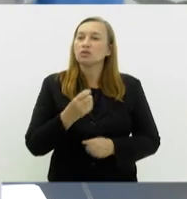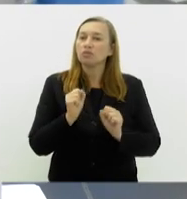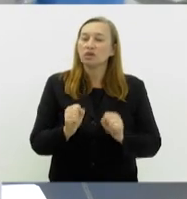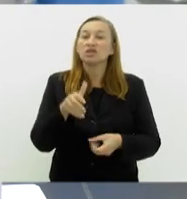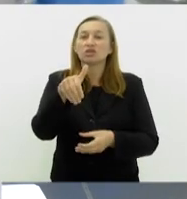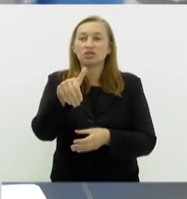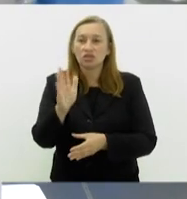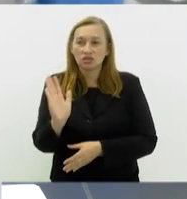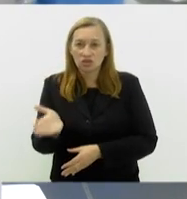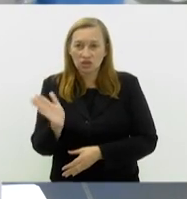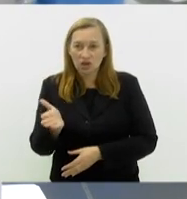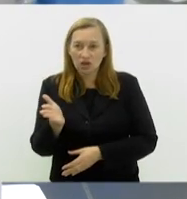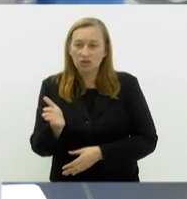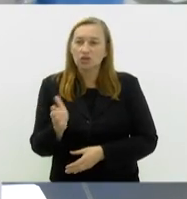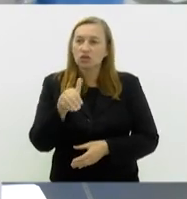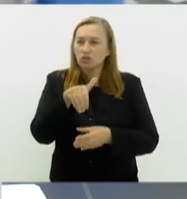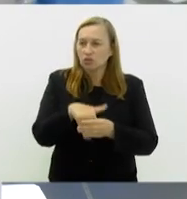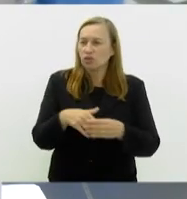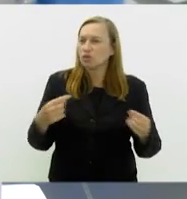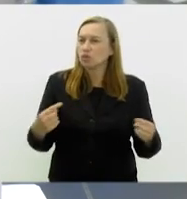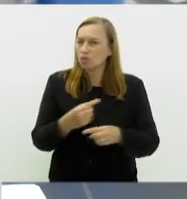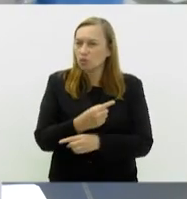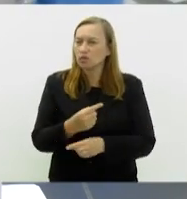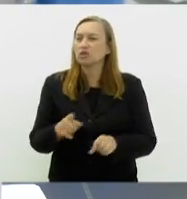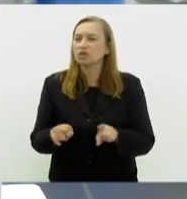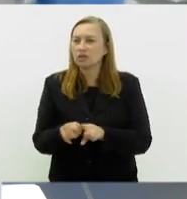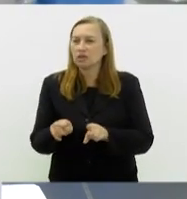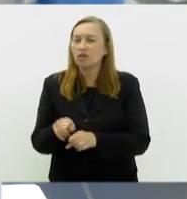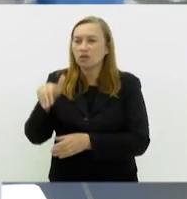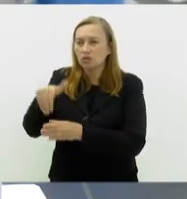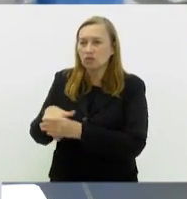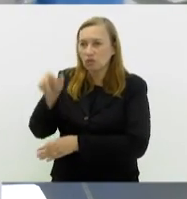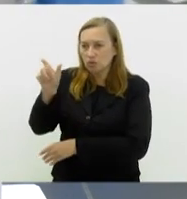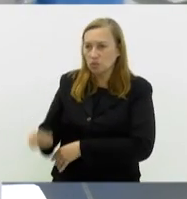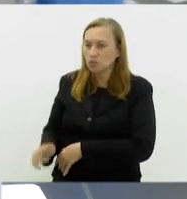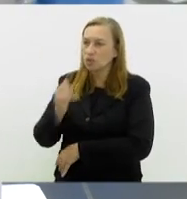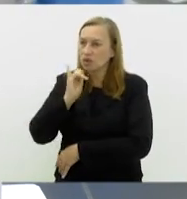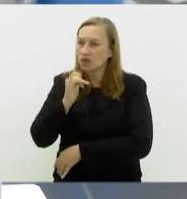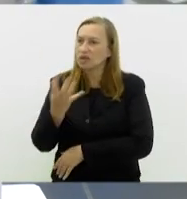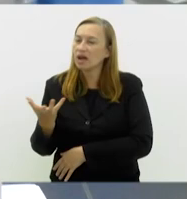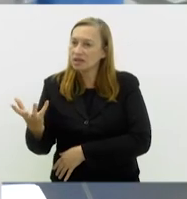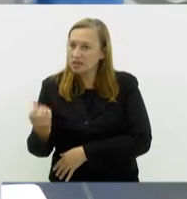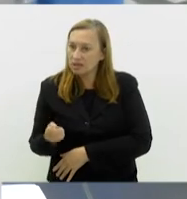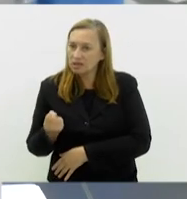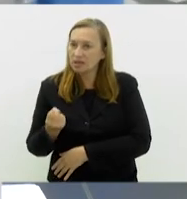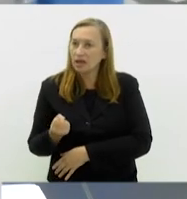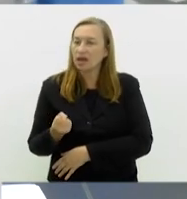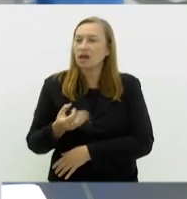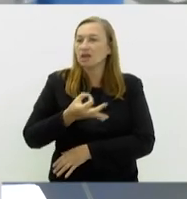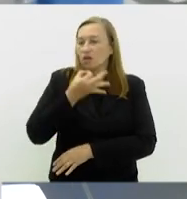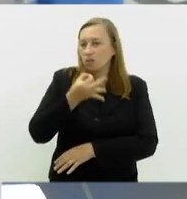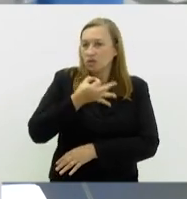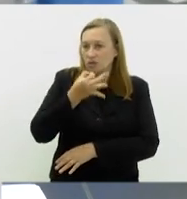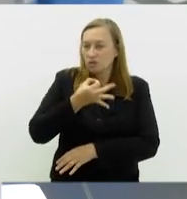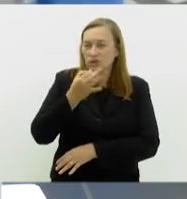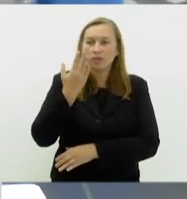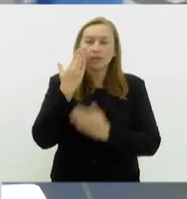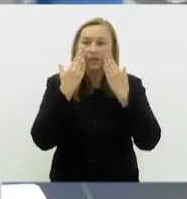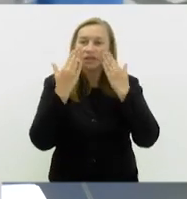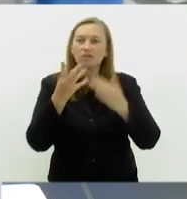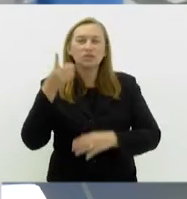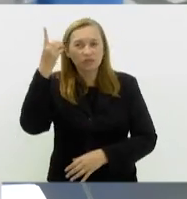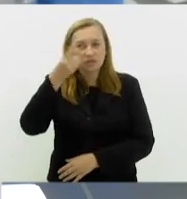já tanto no voto divergente quanto no voto do relator acolher as sugestões apresentadas pelo